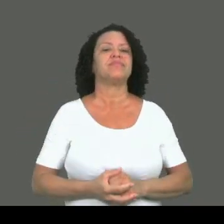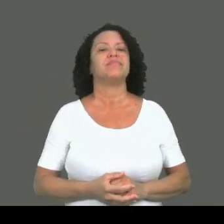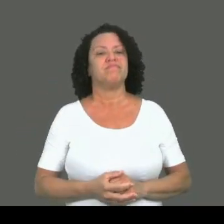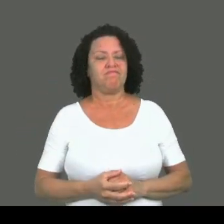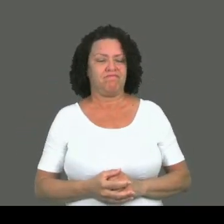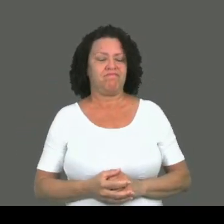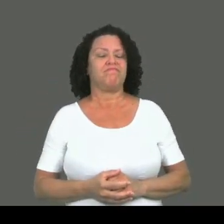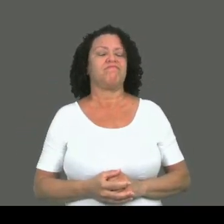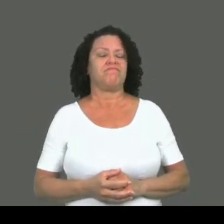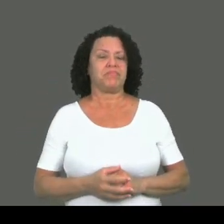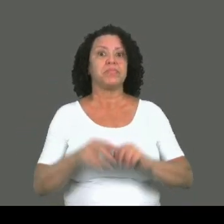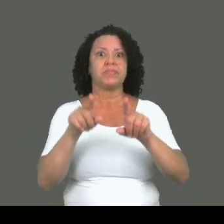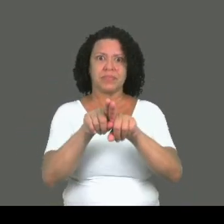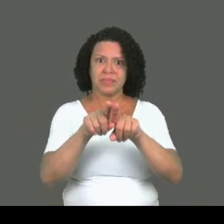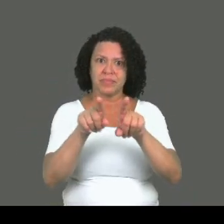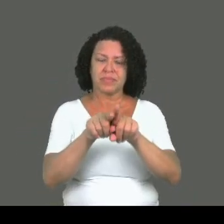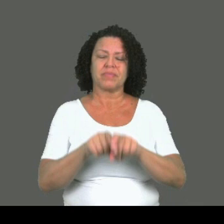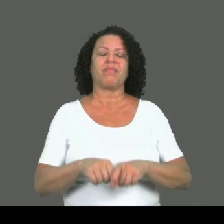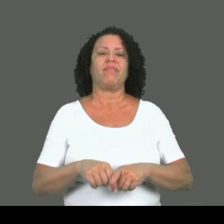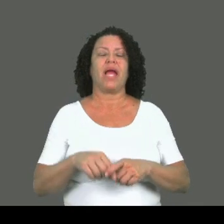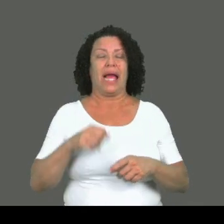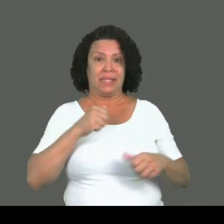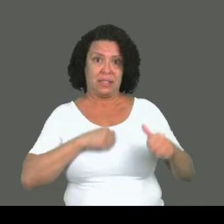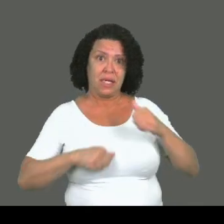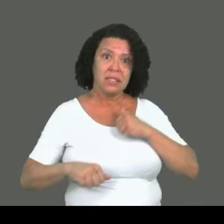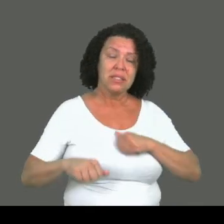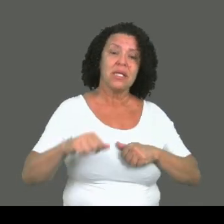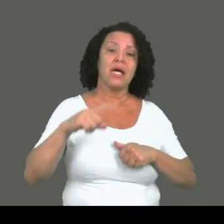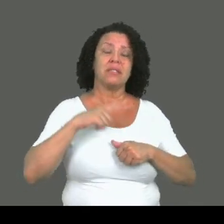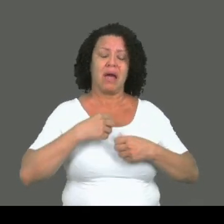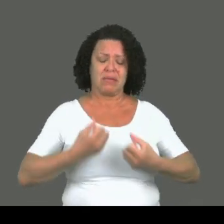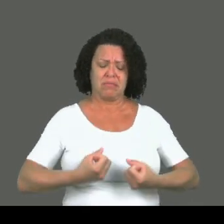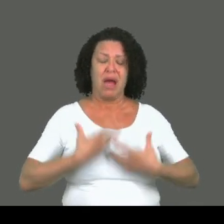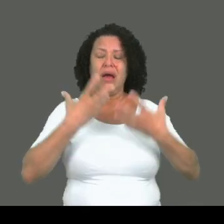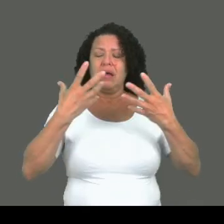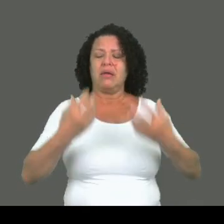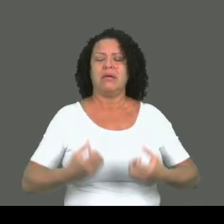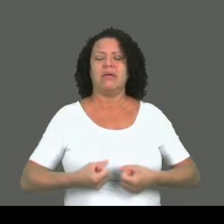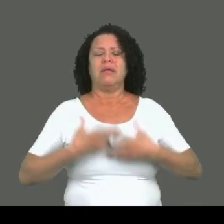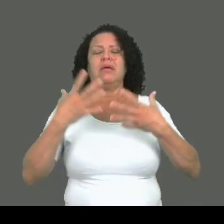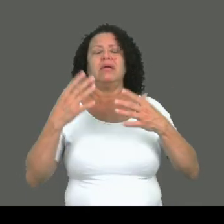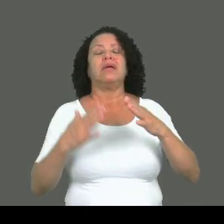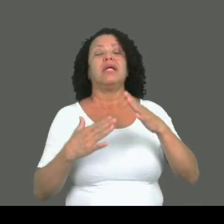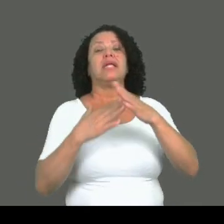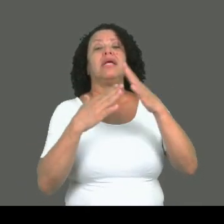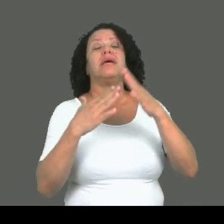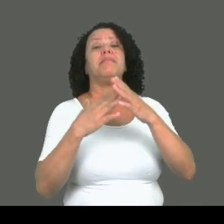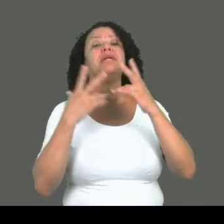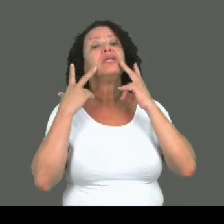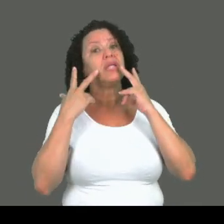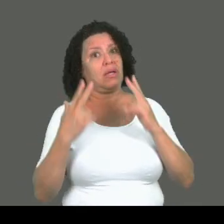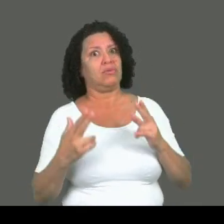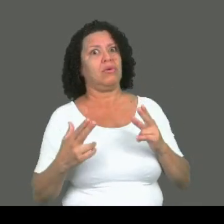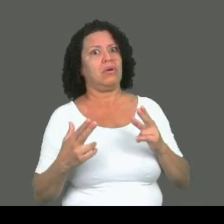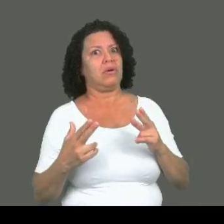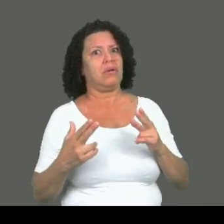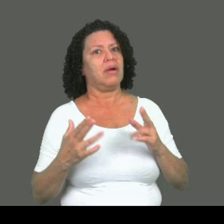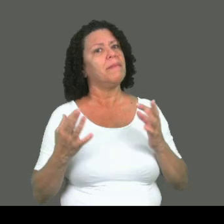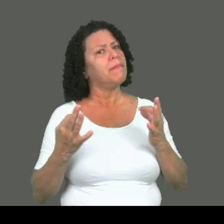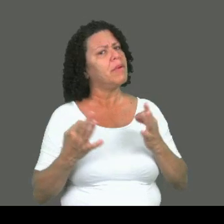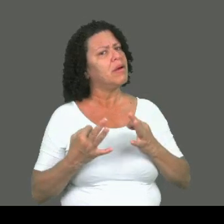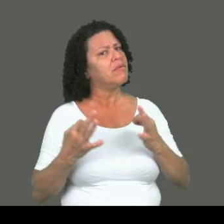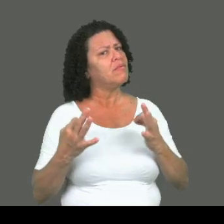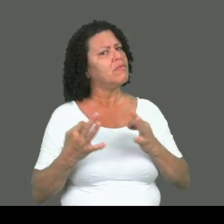Traz ainda pra gente: a ansiedade tem manifestações e limites naturais,